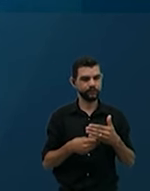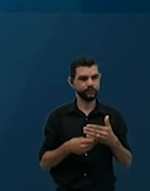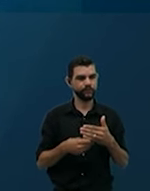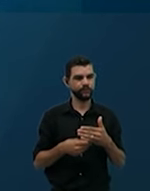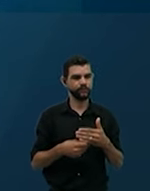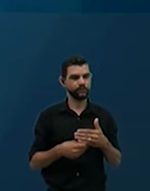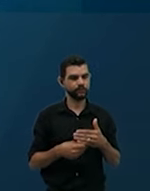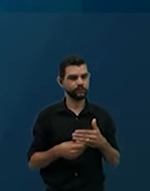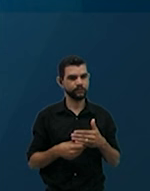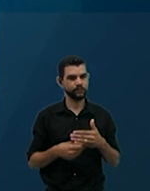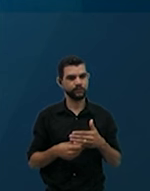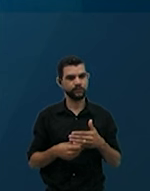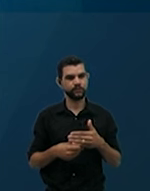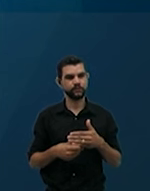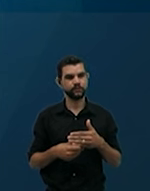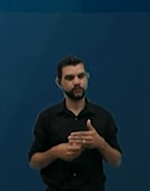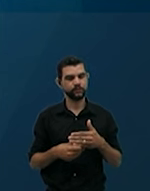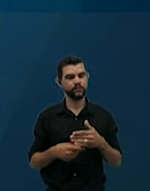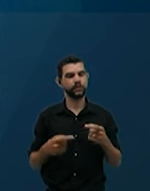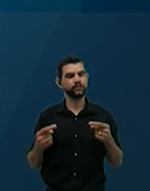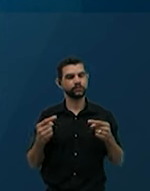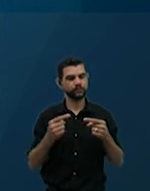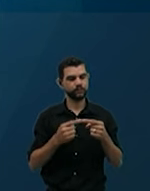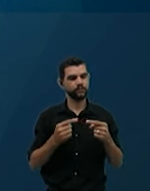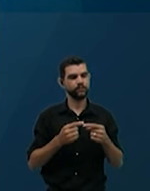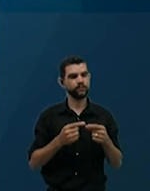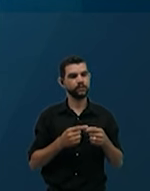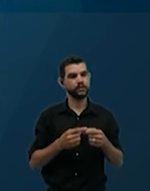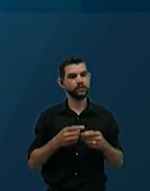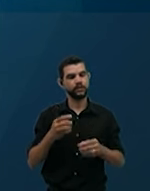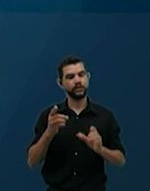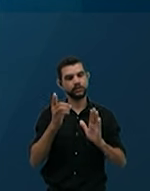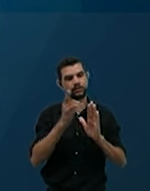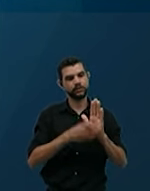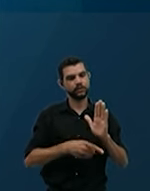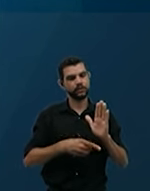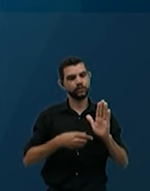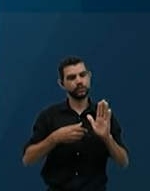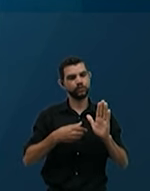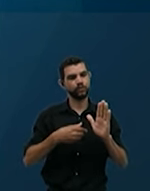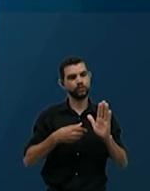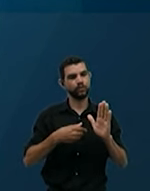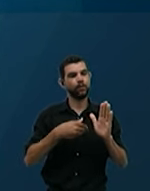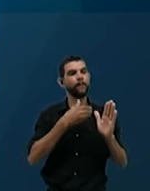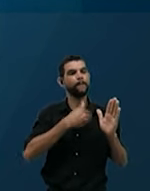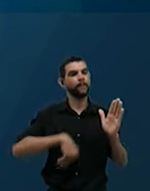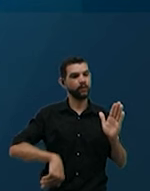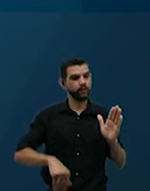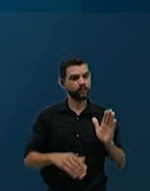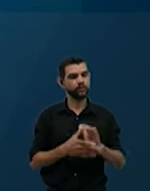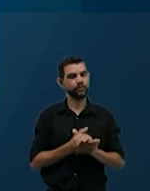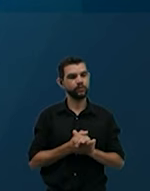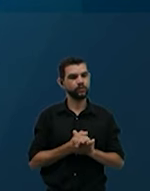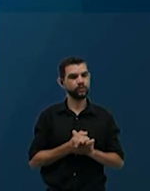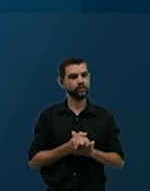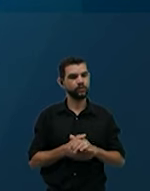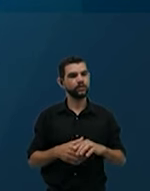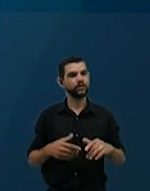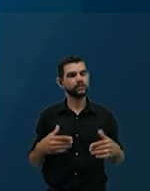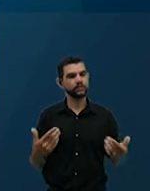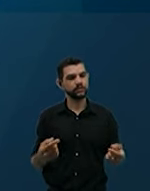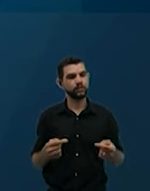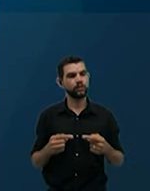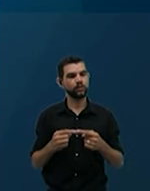de direito público, o arcabouço normativo que disciplina o direito tributário